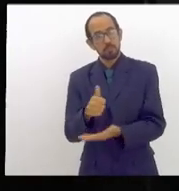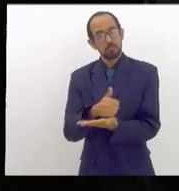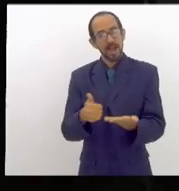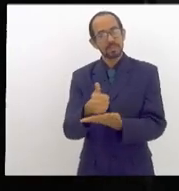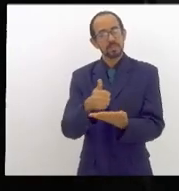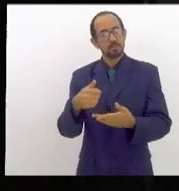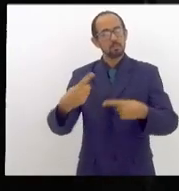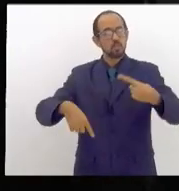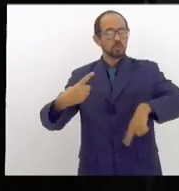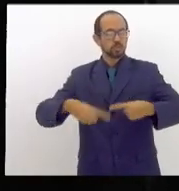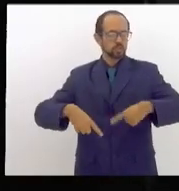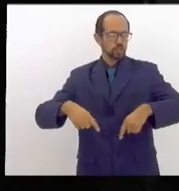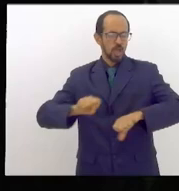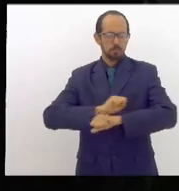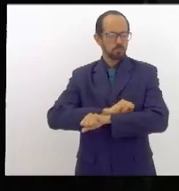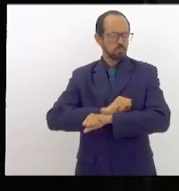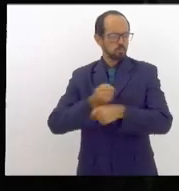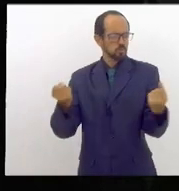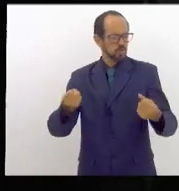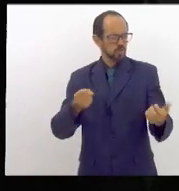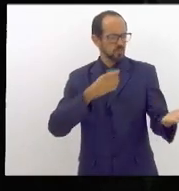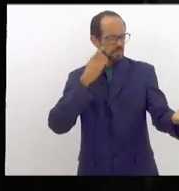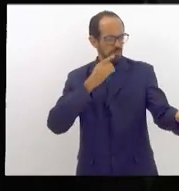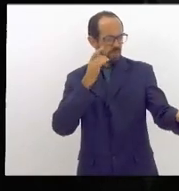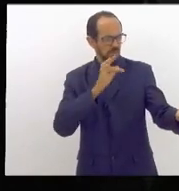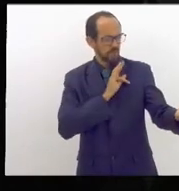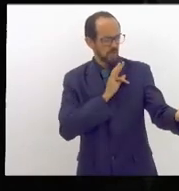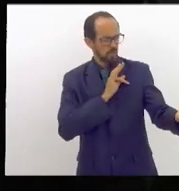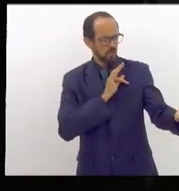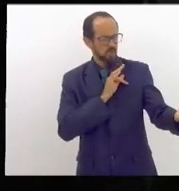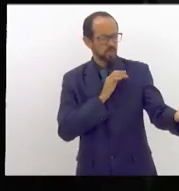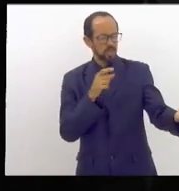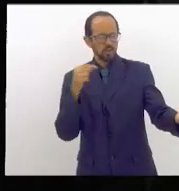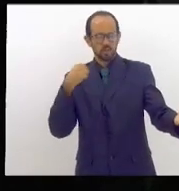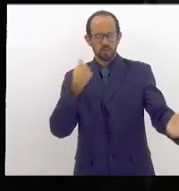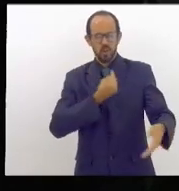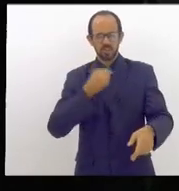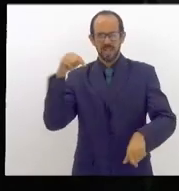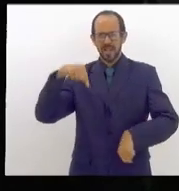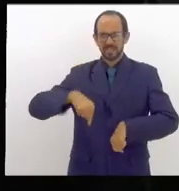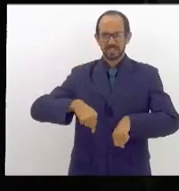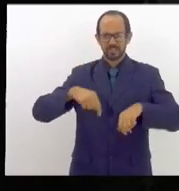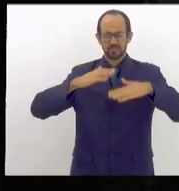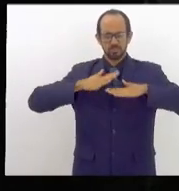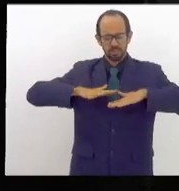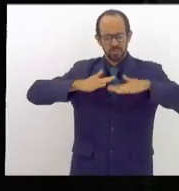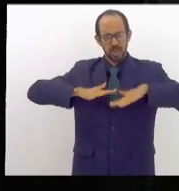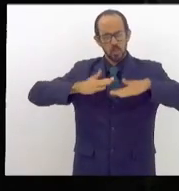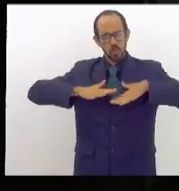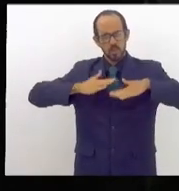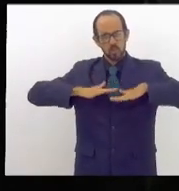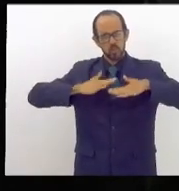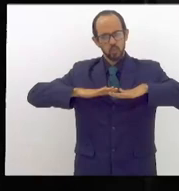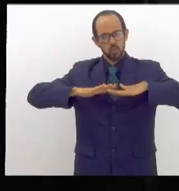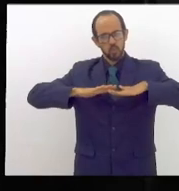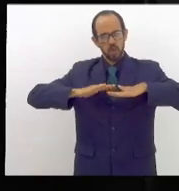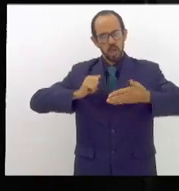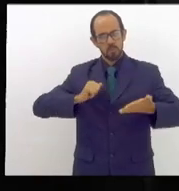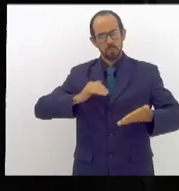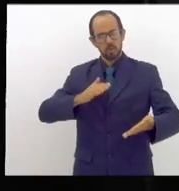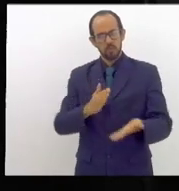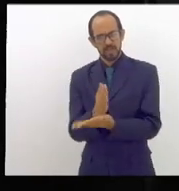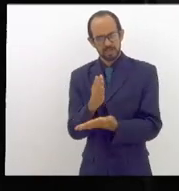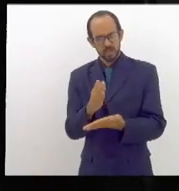possível deputada Marta Rocha não é possível que a gente possa aqui de maneira tranquila dar aprovação